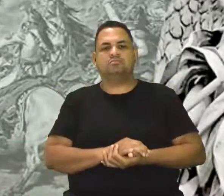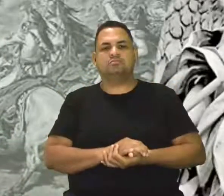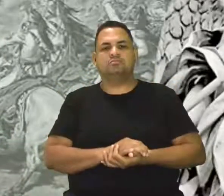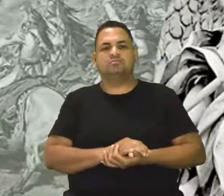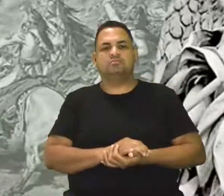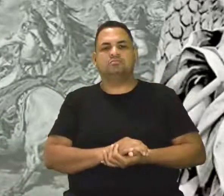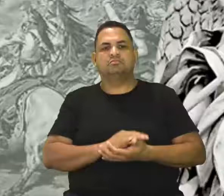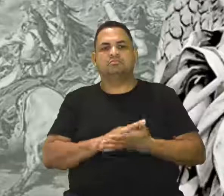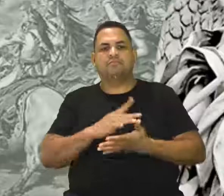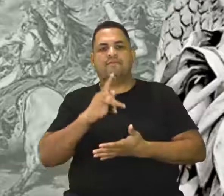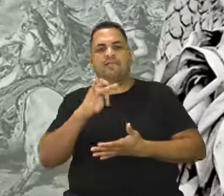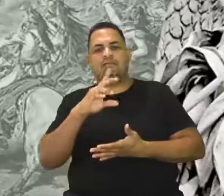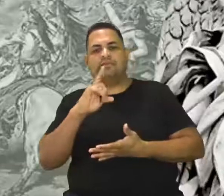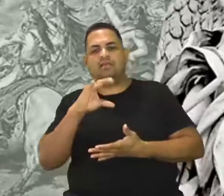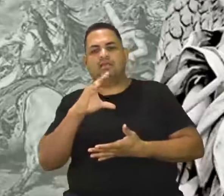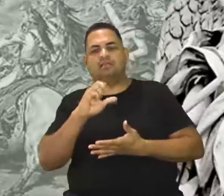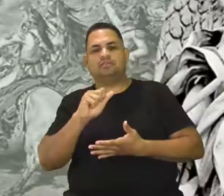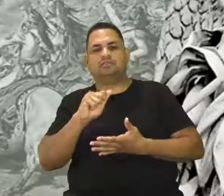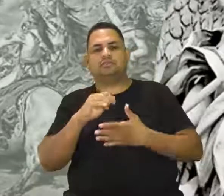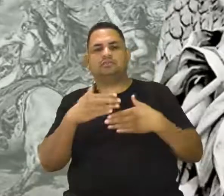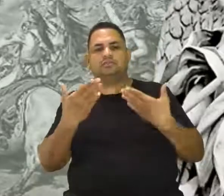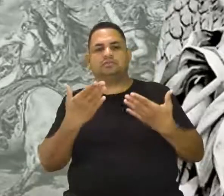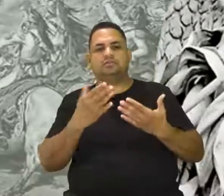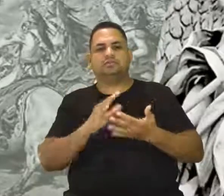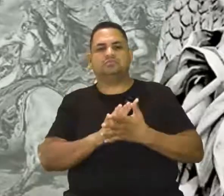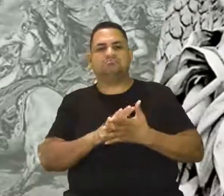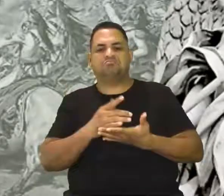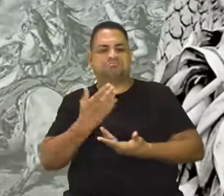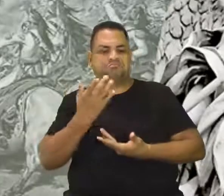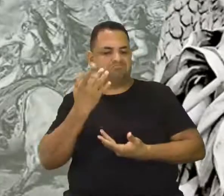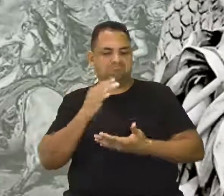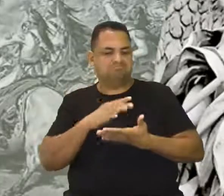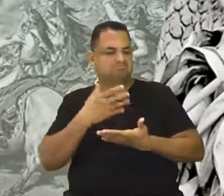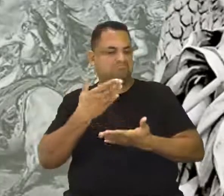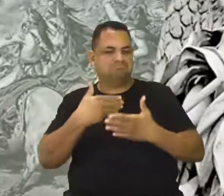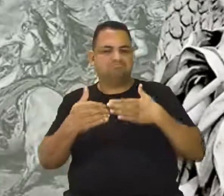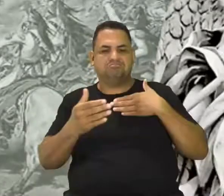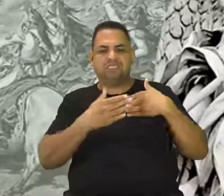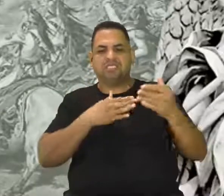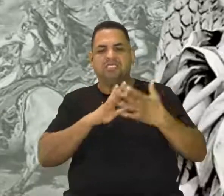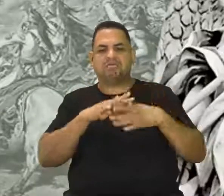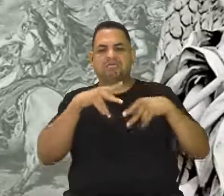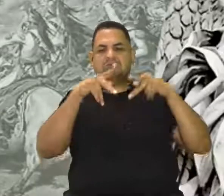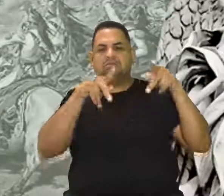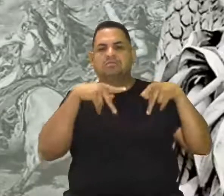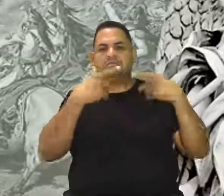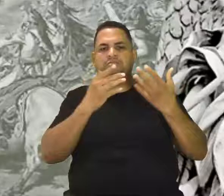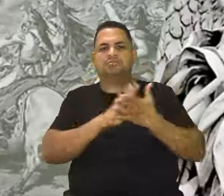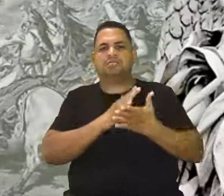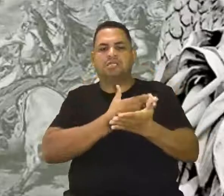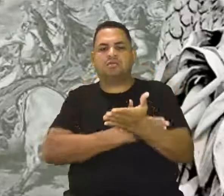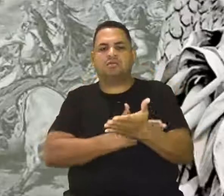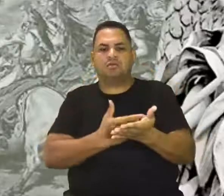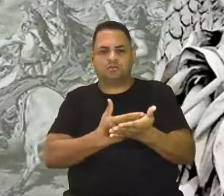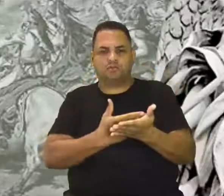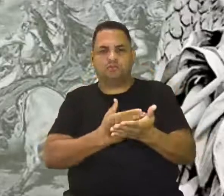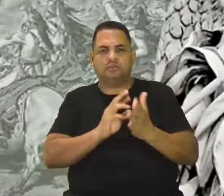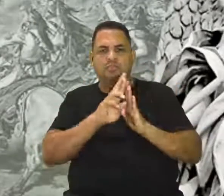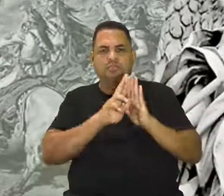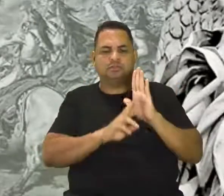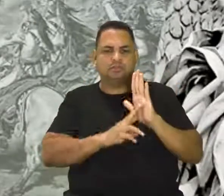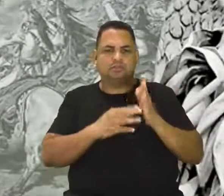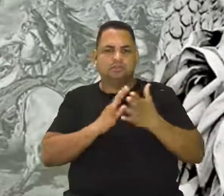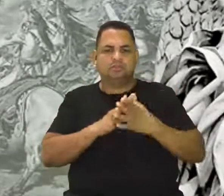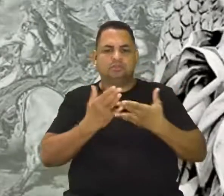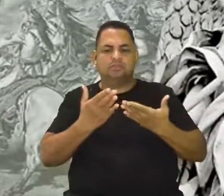um privilégio assistido por ele, e ele não vai pensar no povo, não. E um detalhe, hein? Ele se acostuma nessa regra